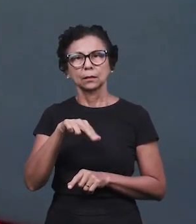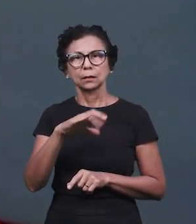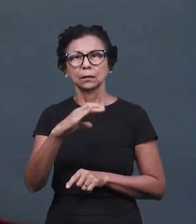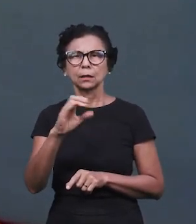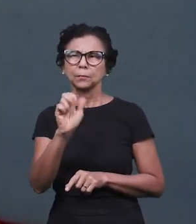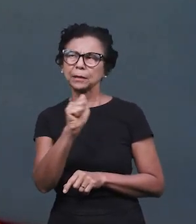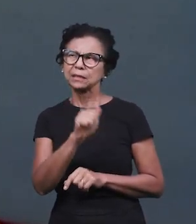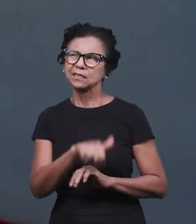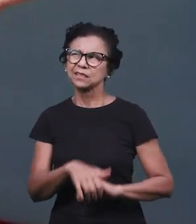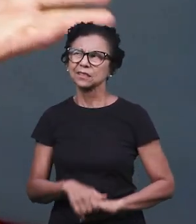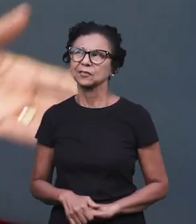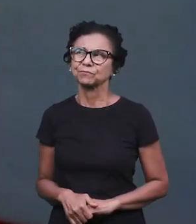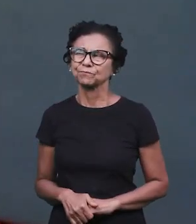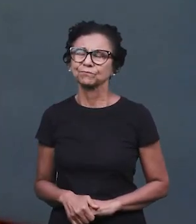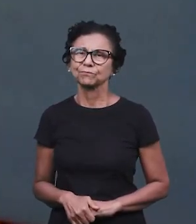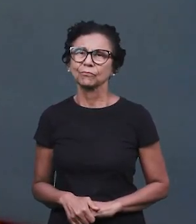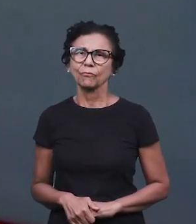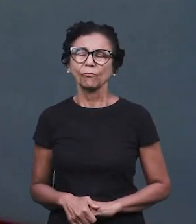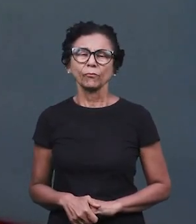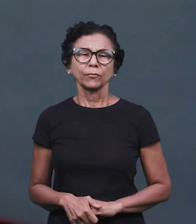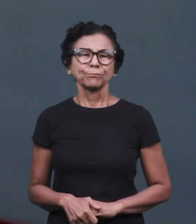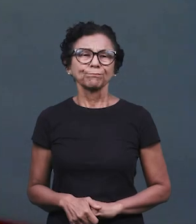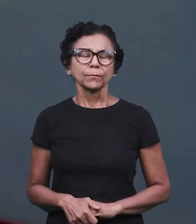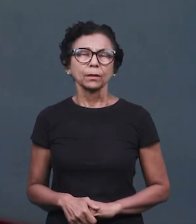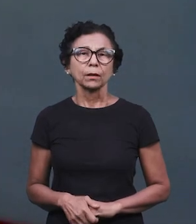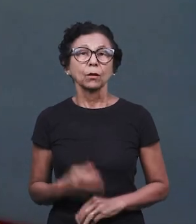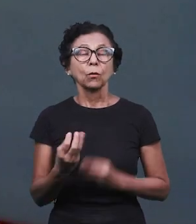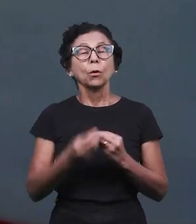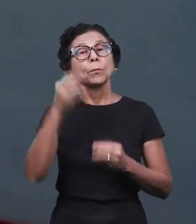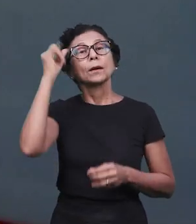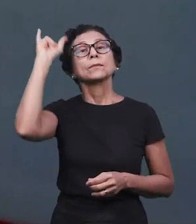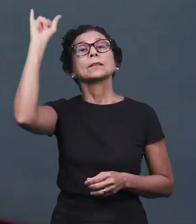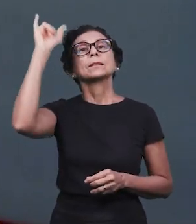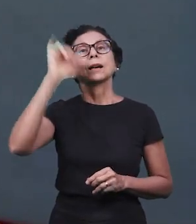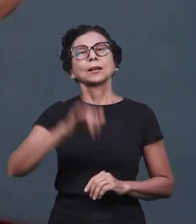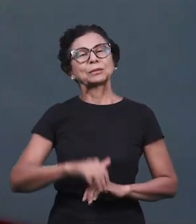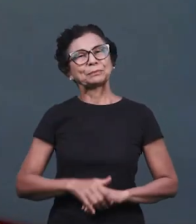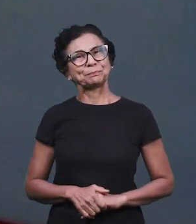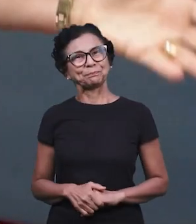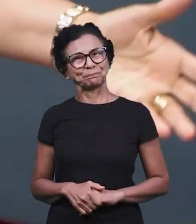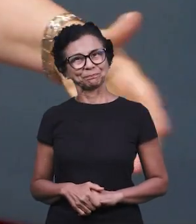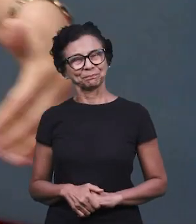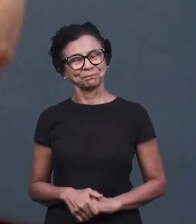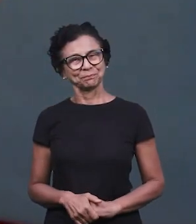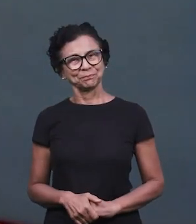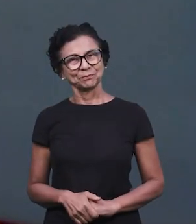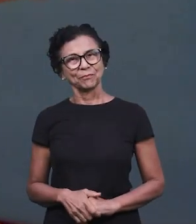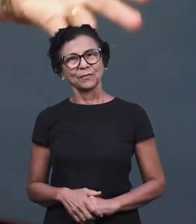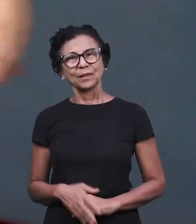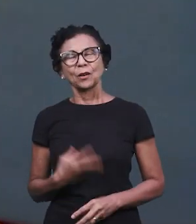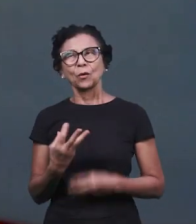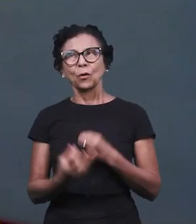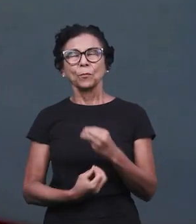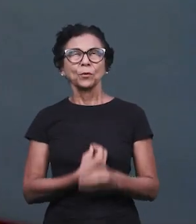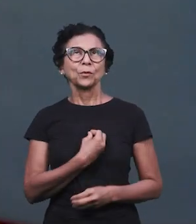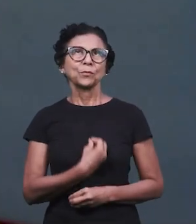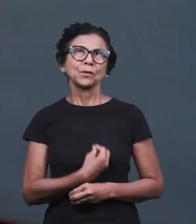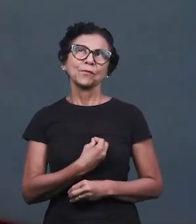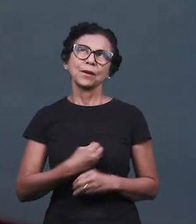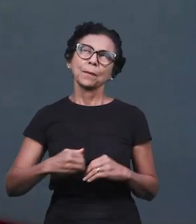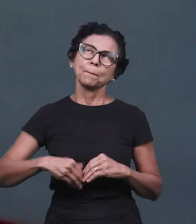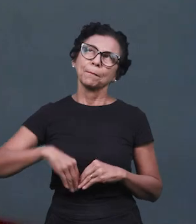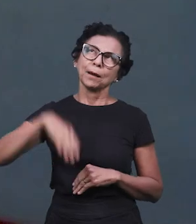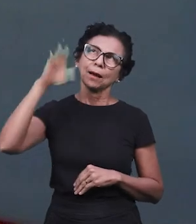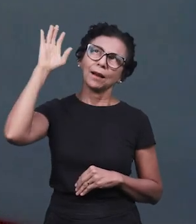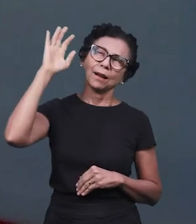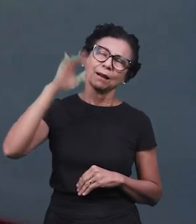prevenir isso tudo, né? Assim, viver melhor nessa longevidade que nós estamos falando, não na parte física, mas também na parte